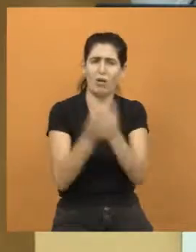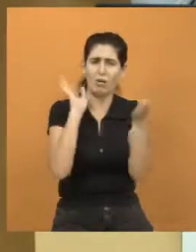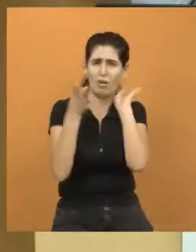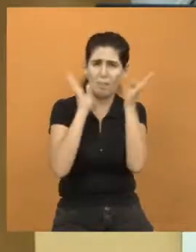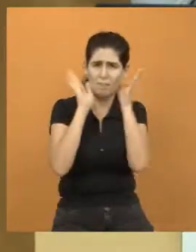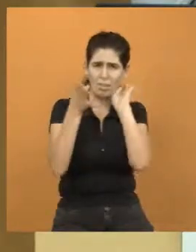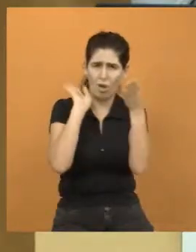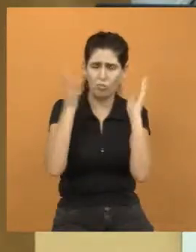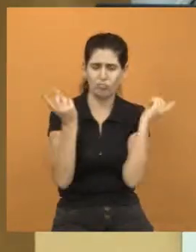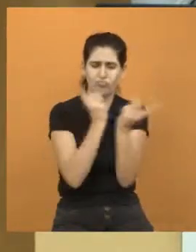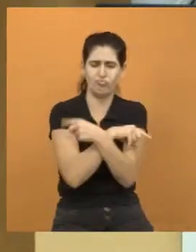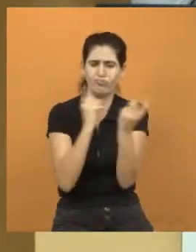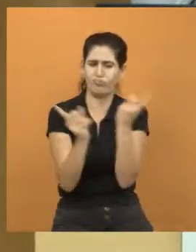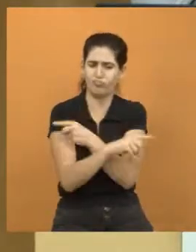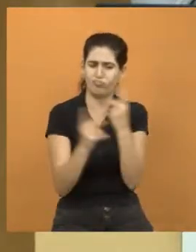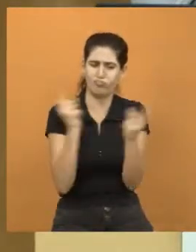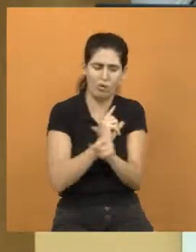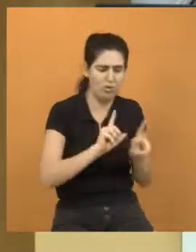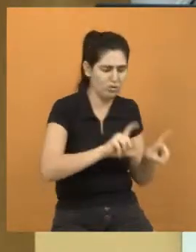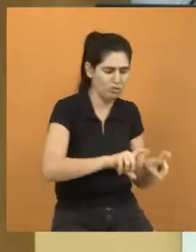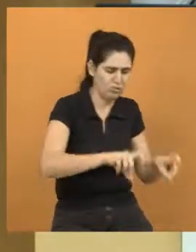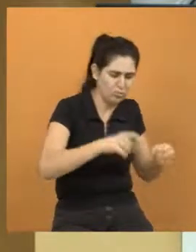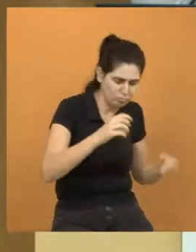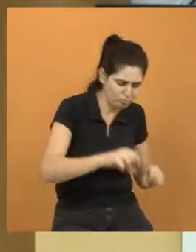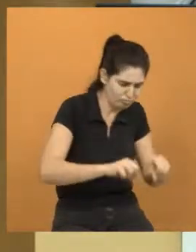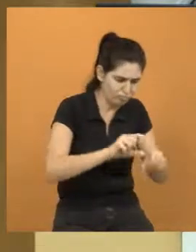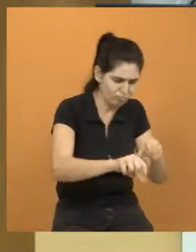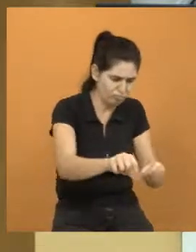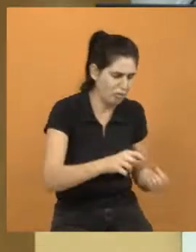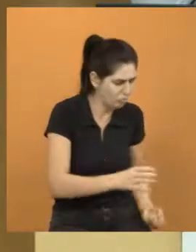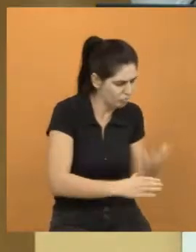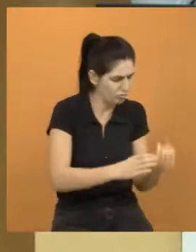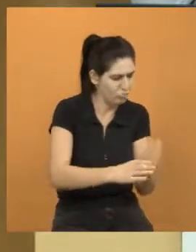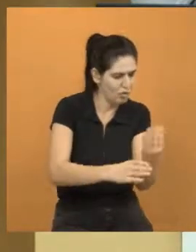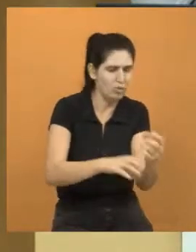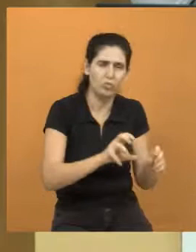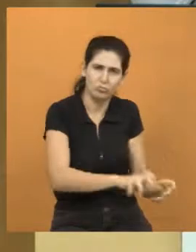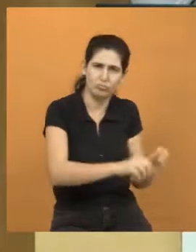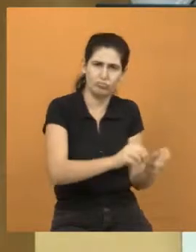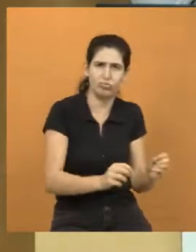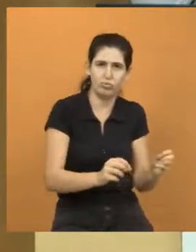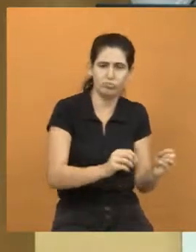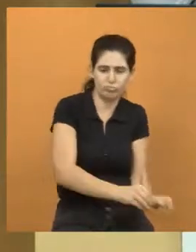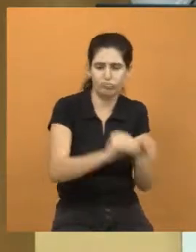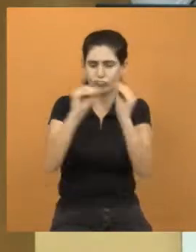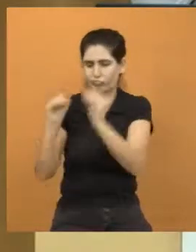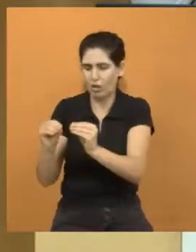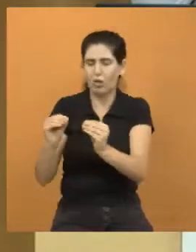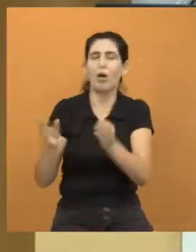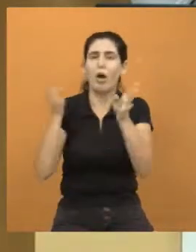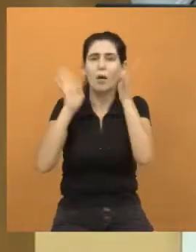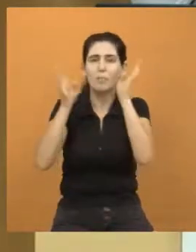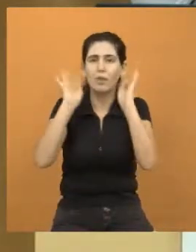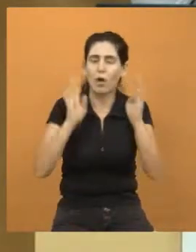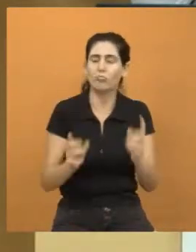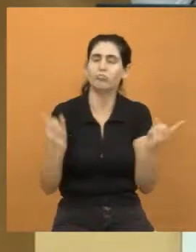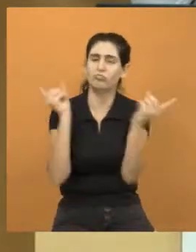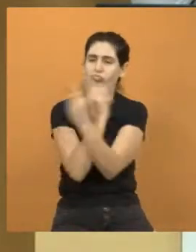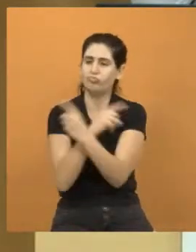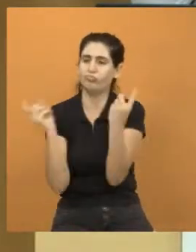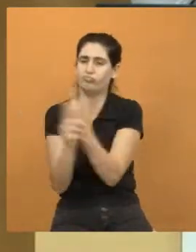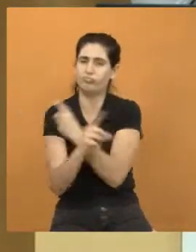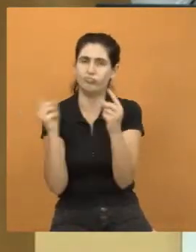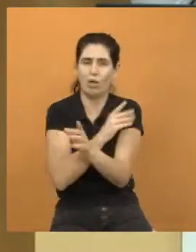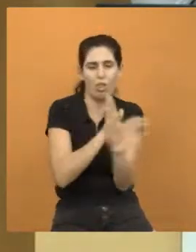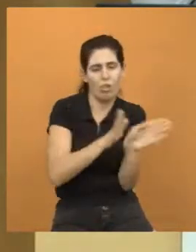eu tenho um pensamento que a solução do transporte, do fluxo de toda a cidade, ela